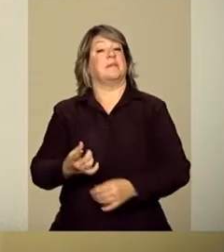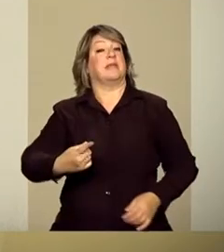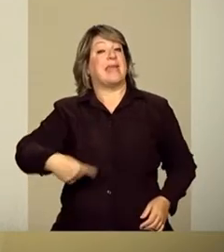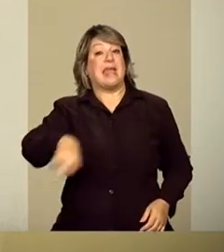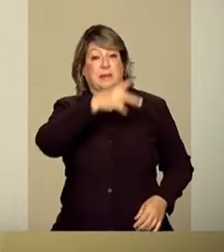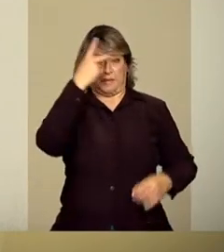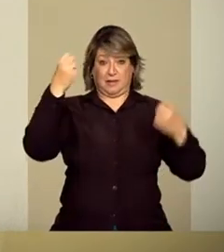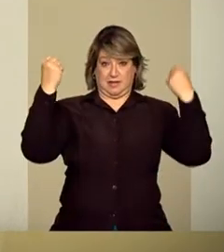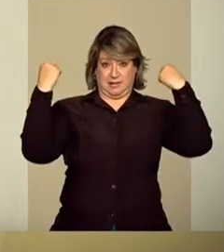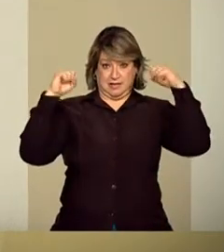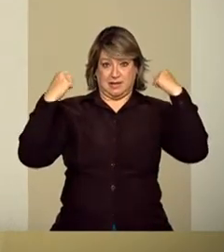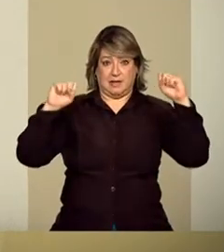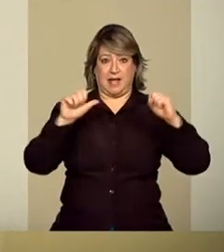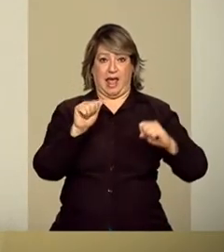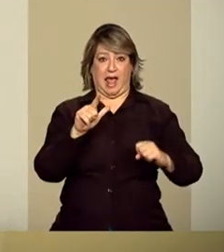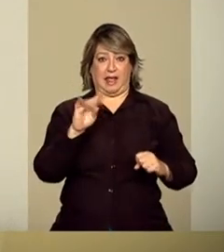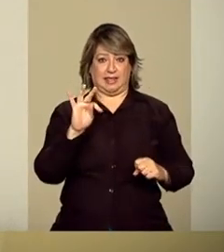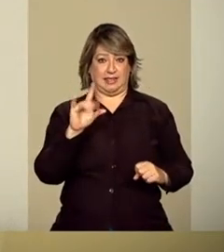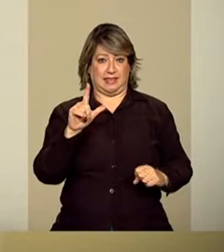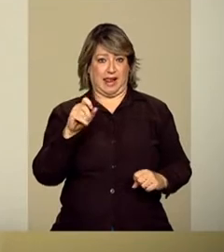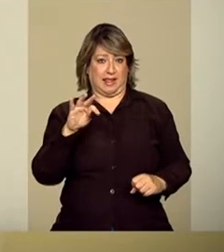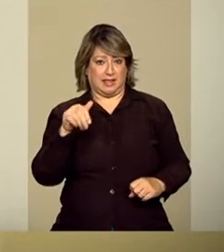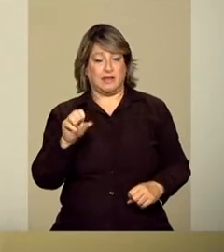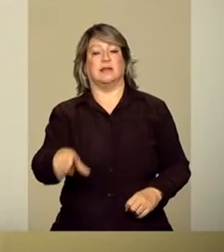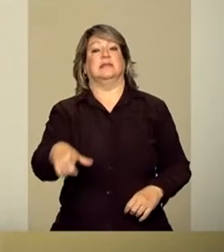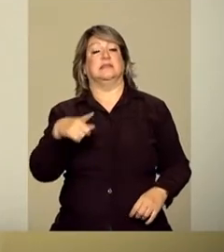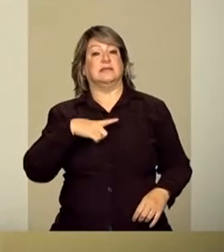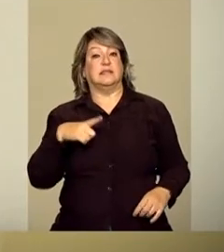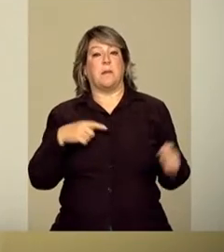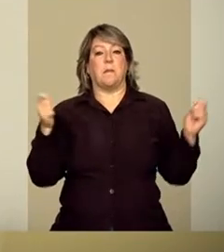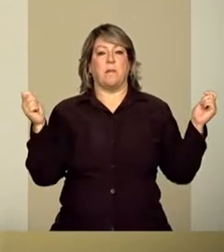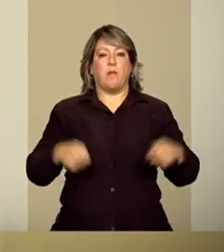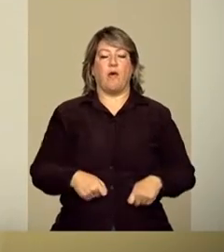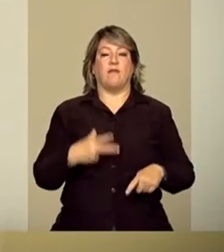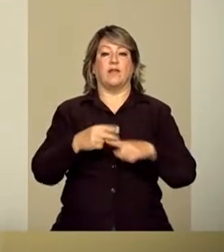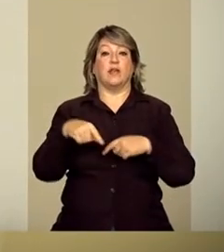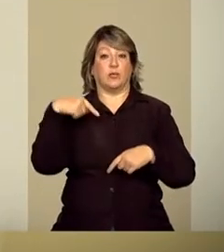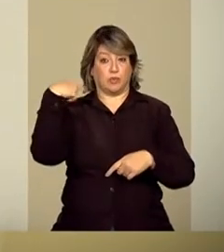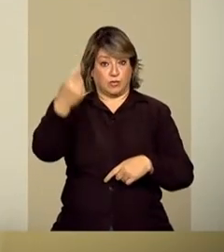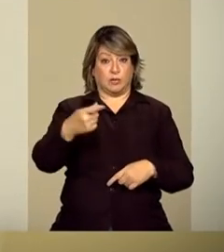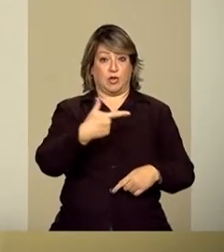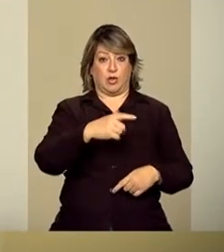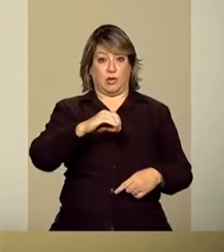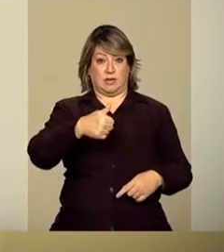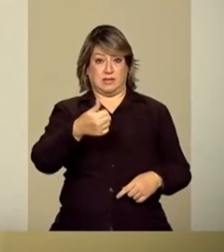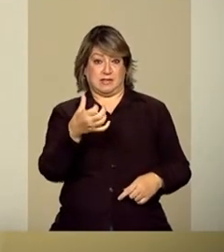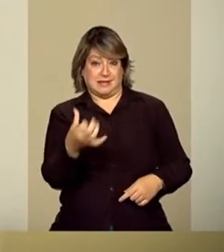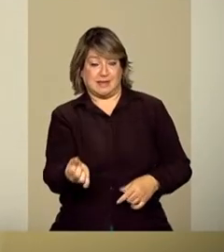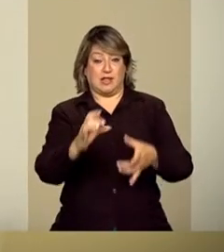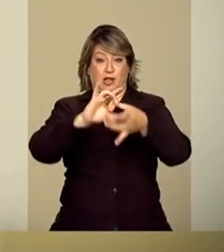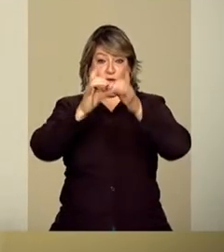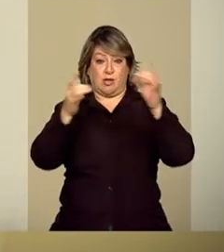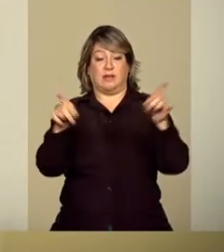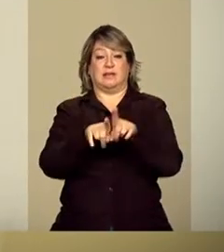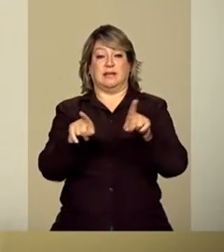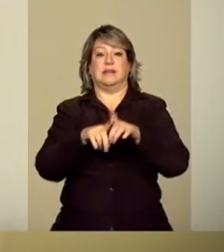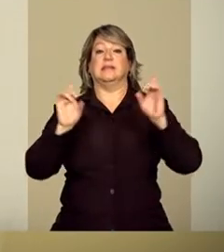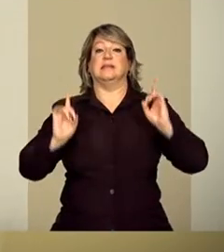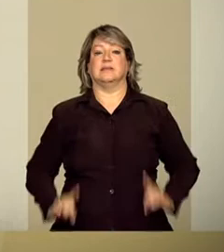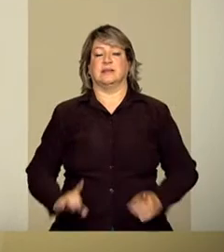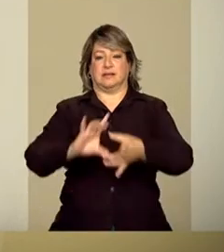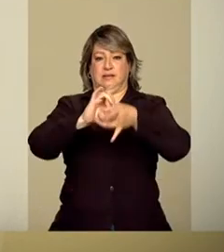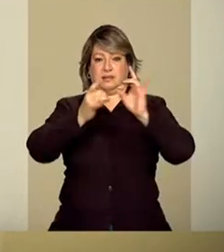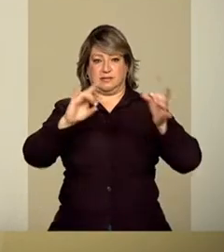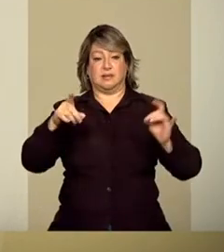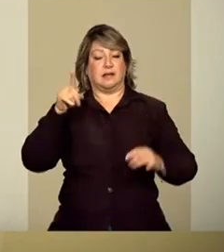estão em condições de disputar as primeiras posições nos Jogos Olímpicos e nos Jogos Paralímpicos de